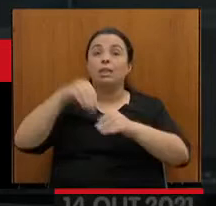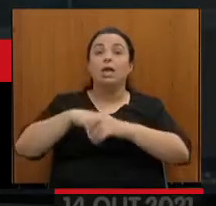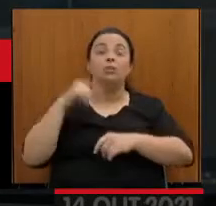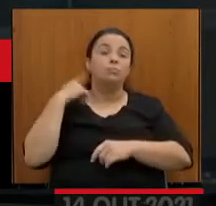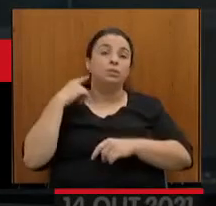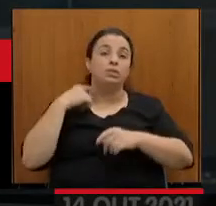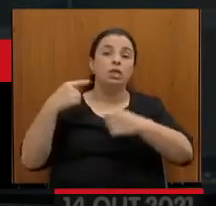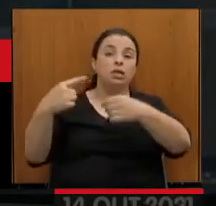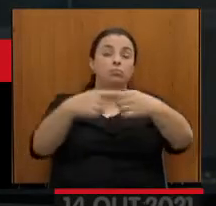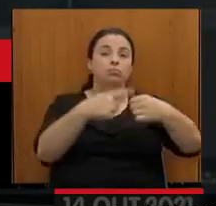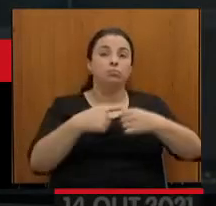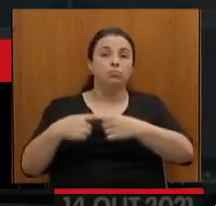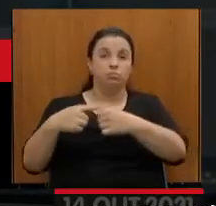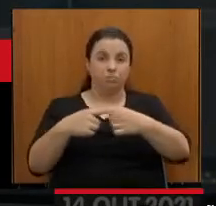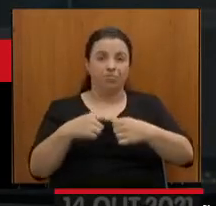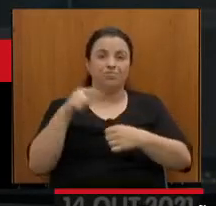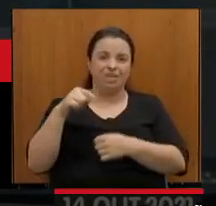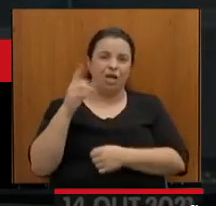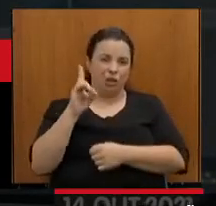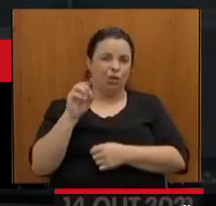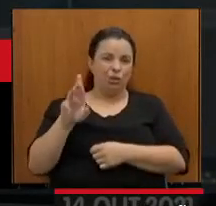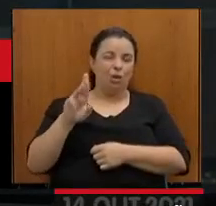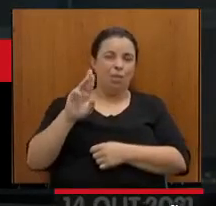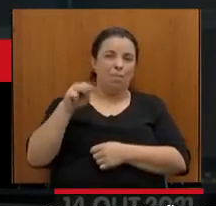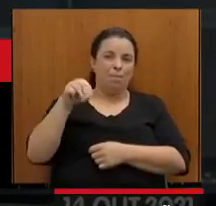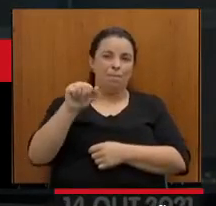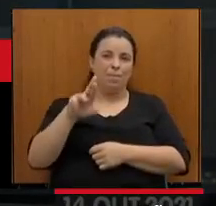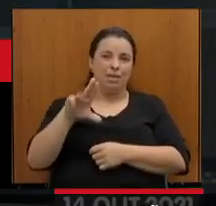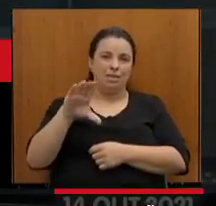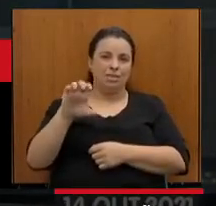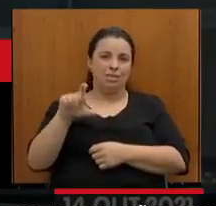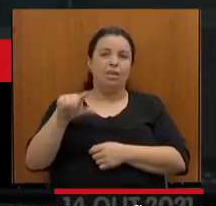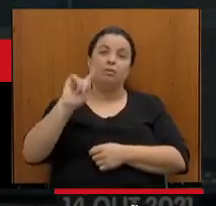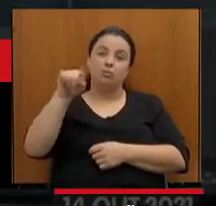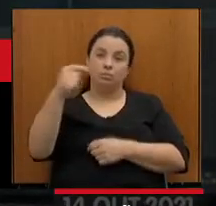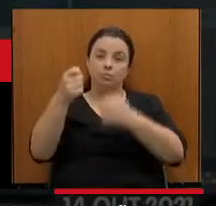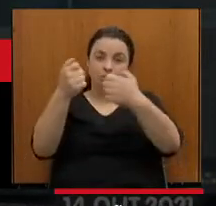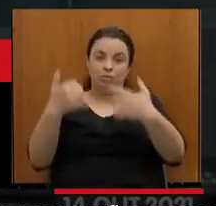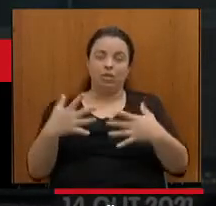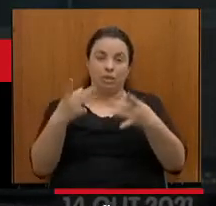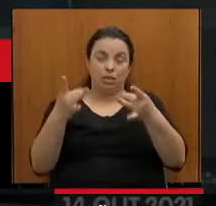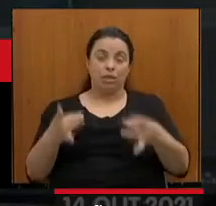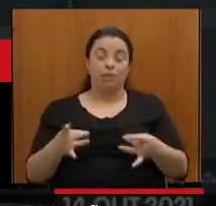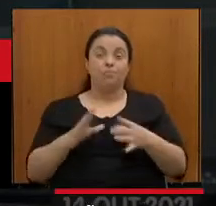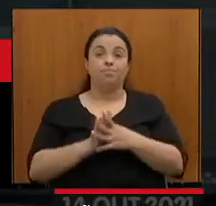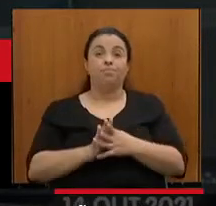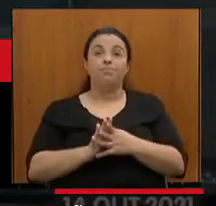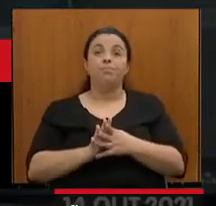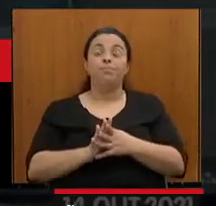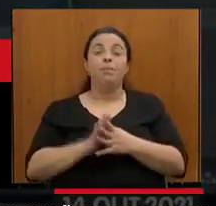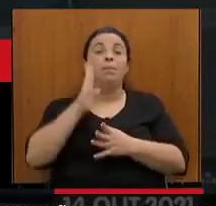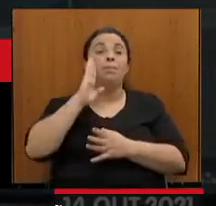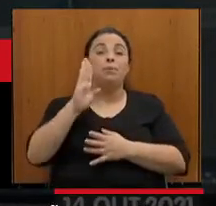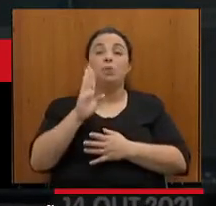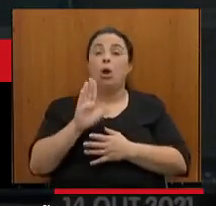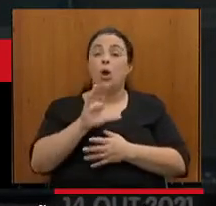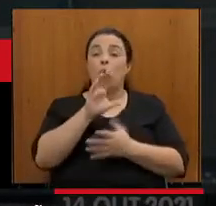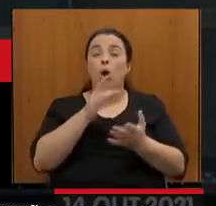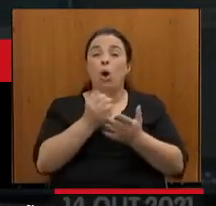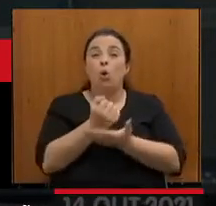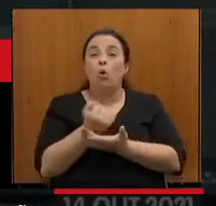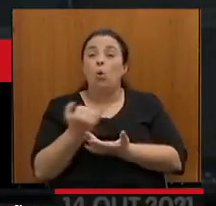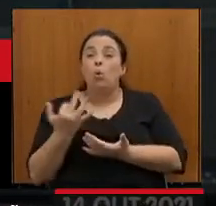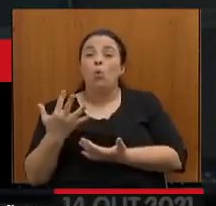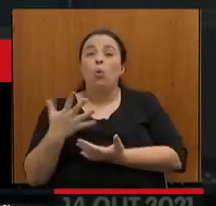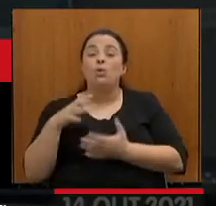dados mais específicos, e principalmente em algumas regiões. A primeira delas